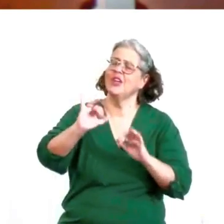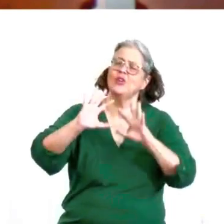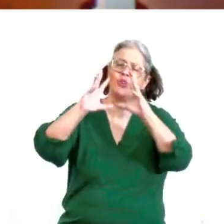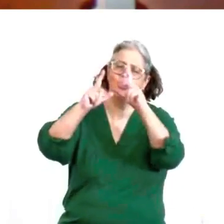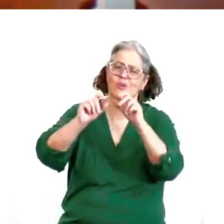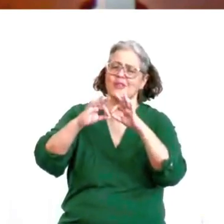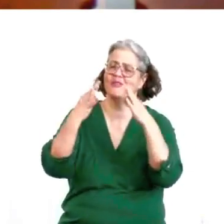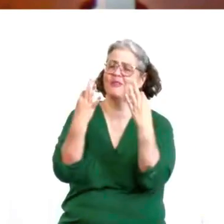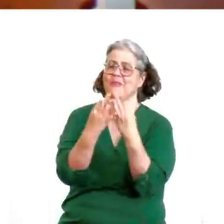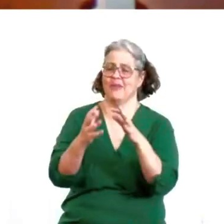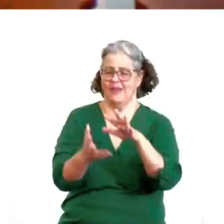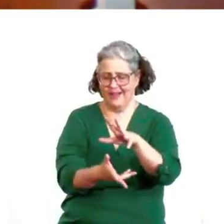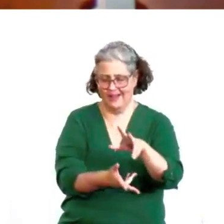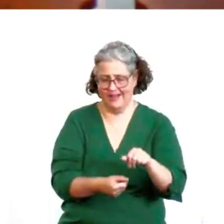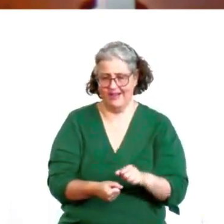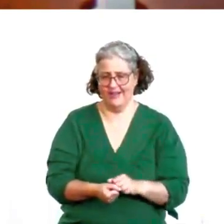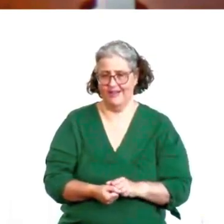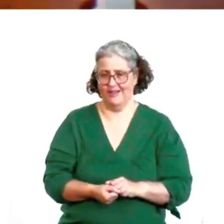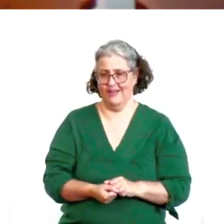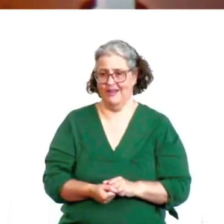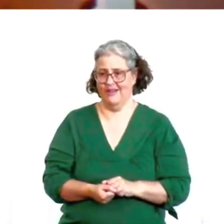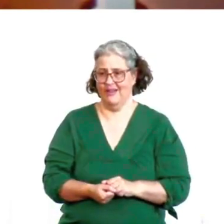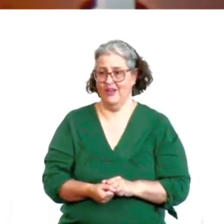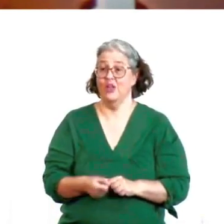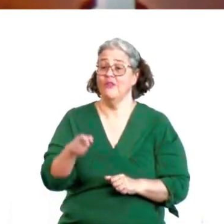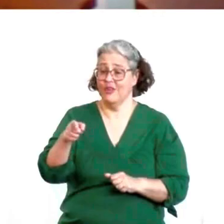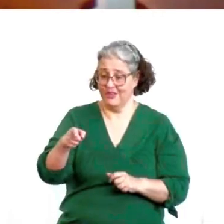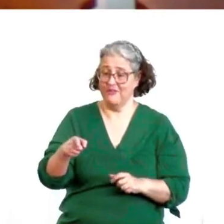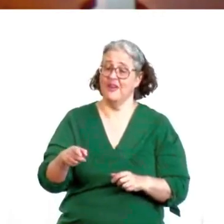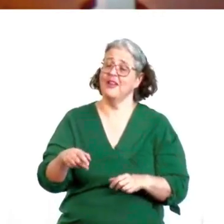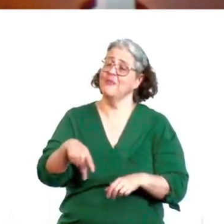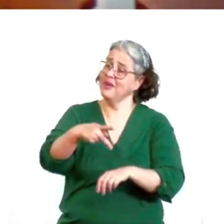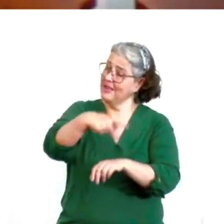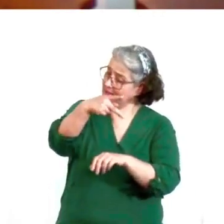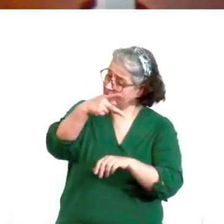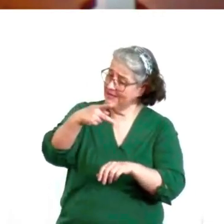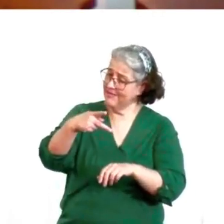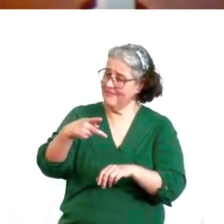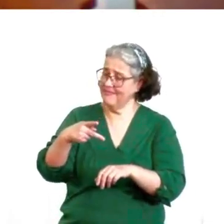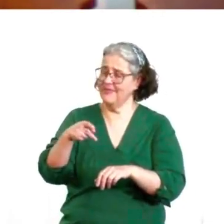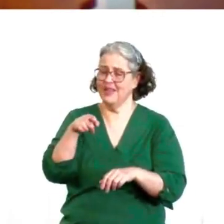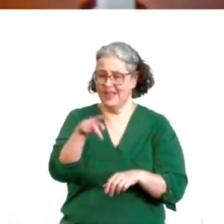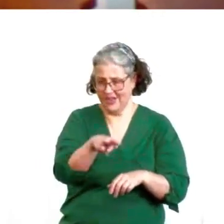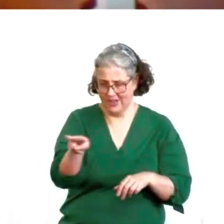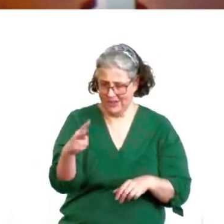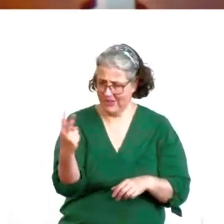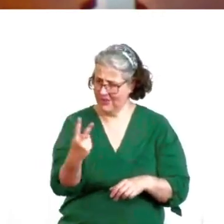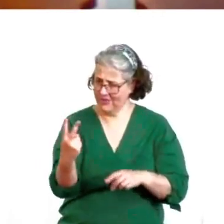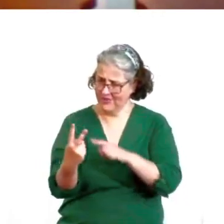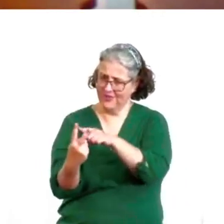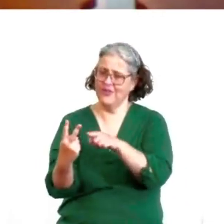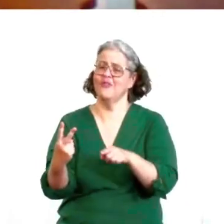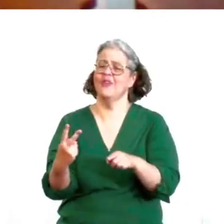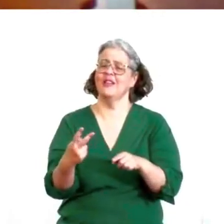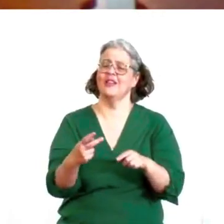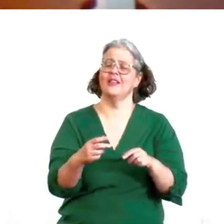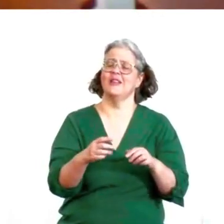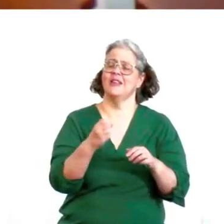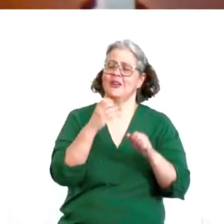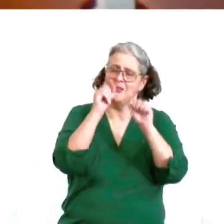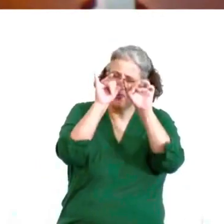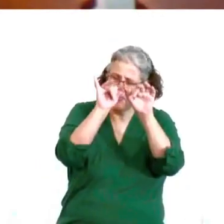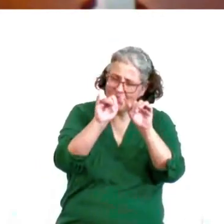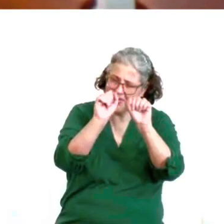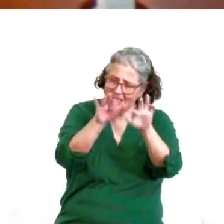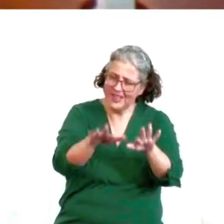Então Deus vai dizer, de ti farei uma grande nação. Depois vai dizer, em ti serão benditas todas as famílias da terra.